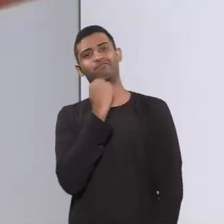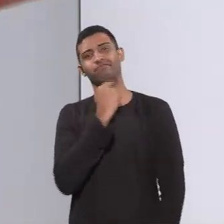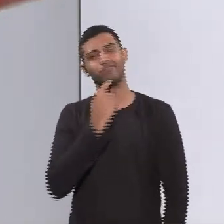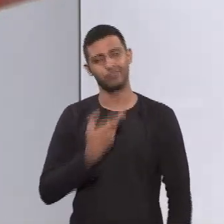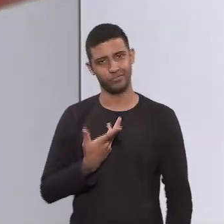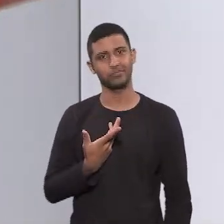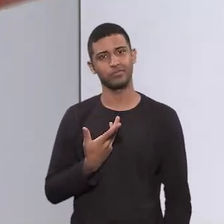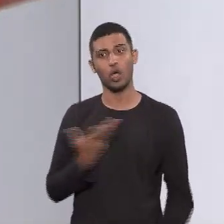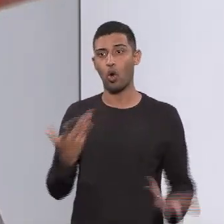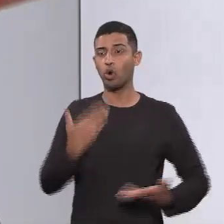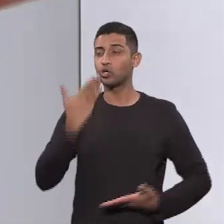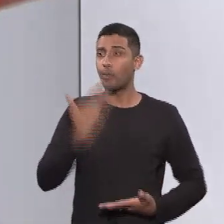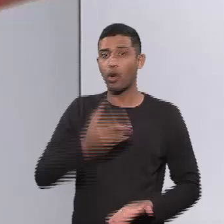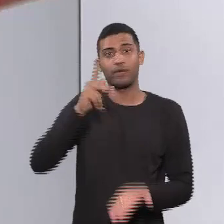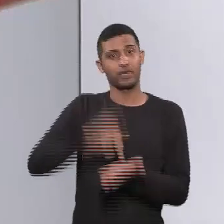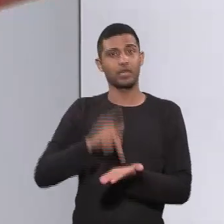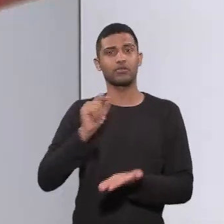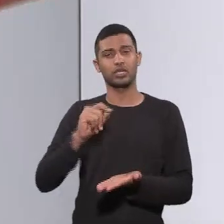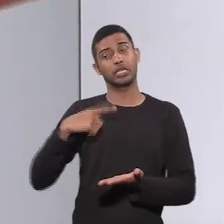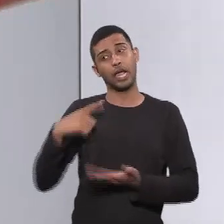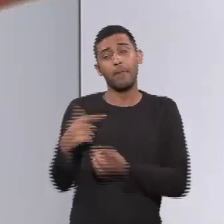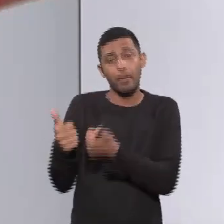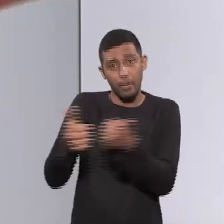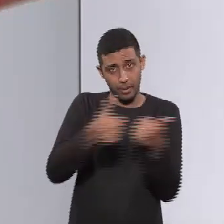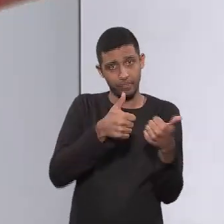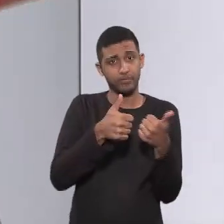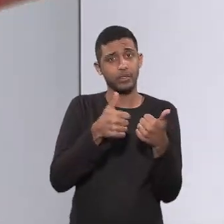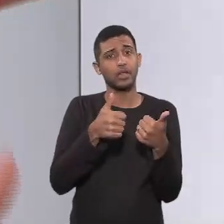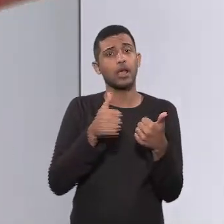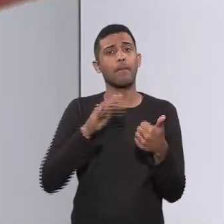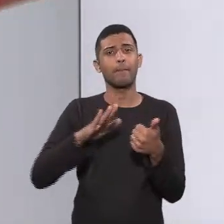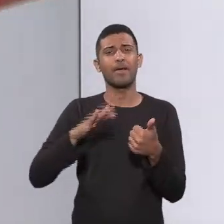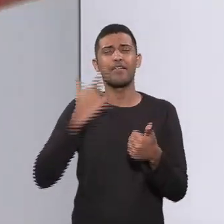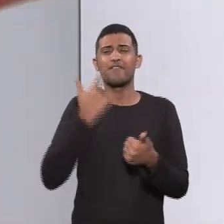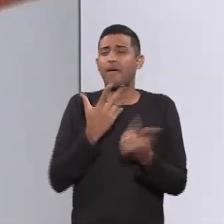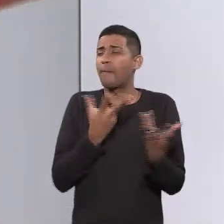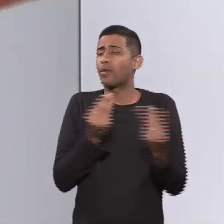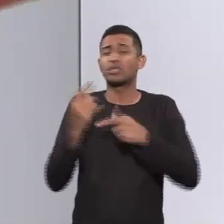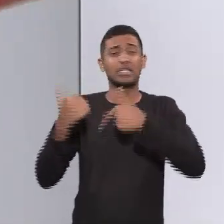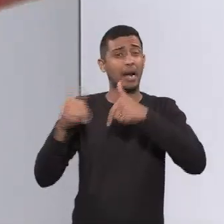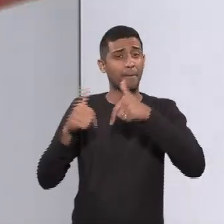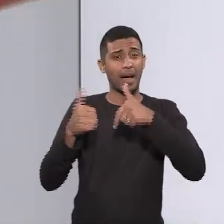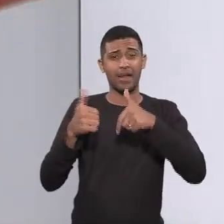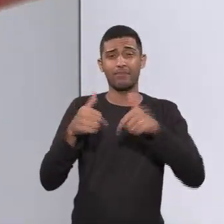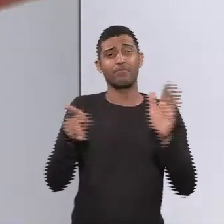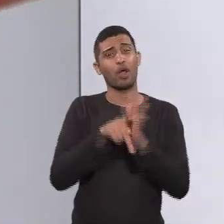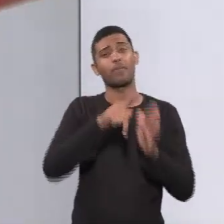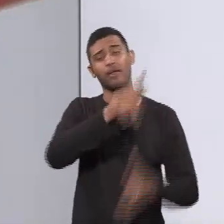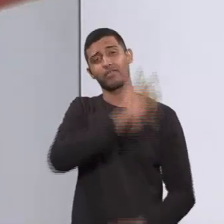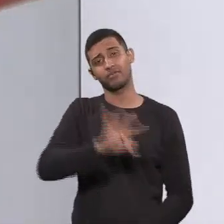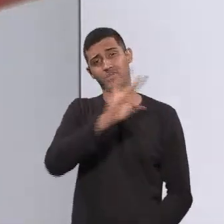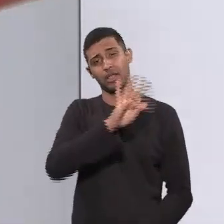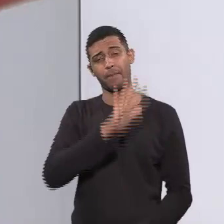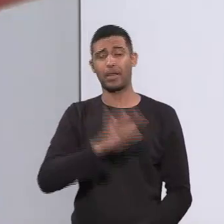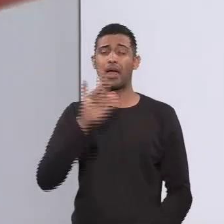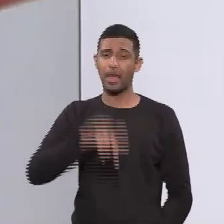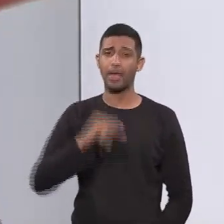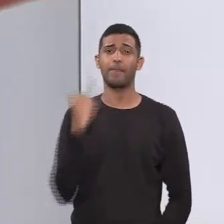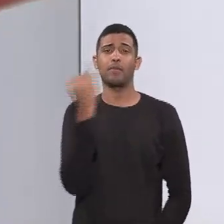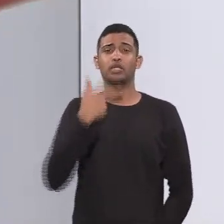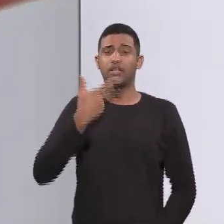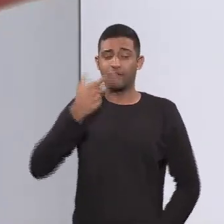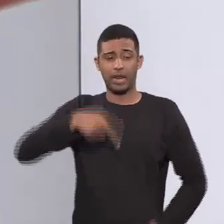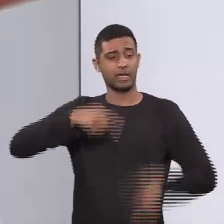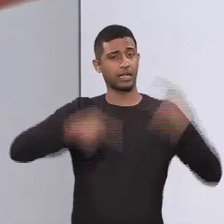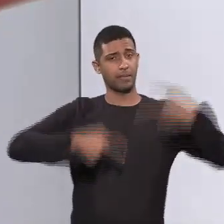uma realidade que é concreta. Há benefícios, e esses benefícios estão materializados em inúmeros trabalhos acadêmicos. Contudo, eu acho que é importante a gente sinalizar